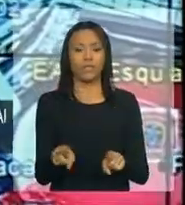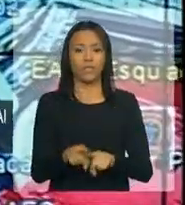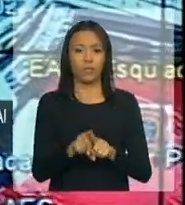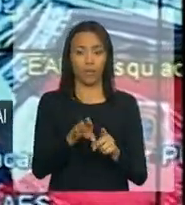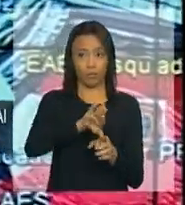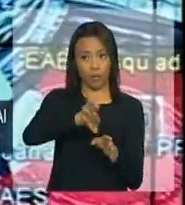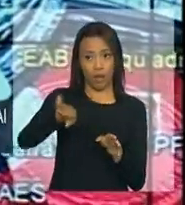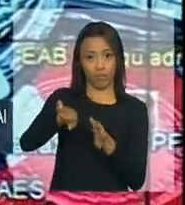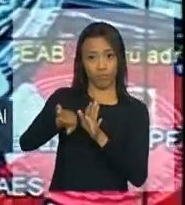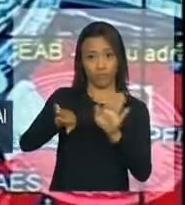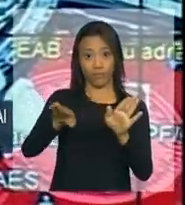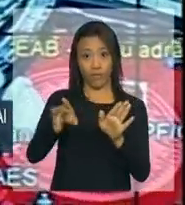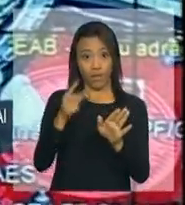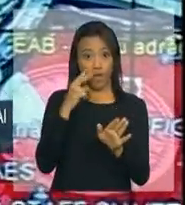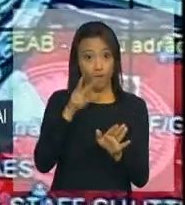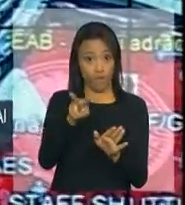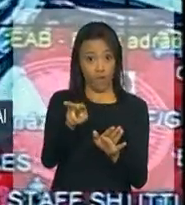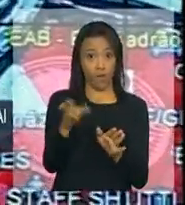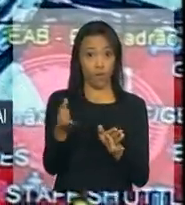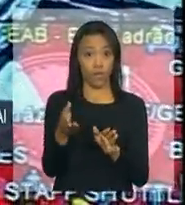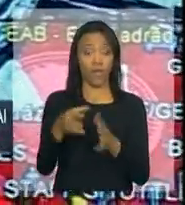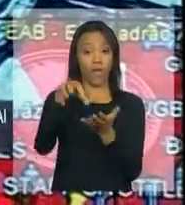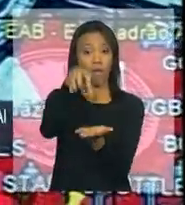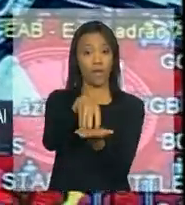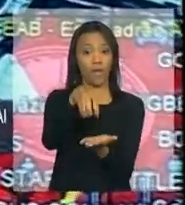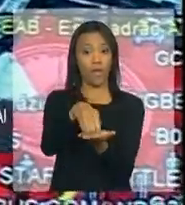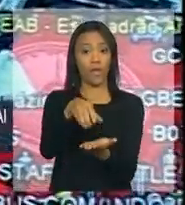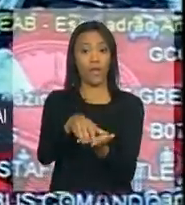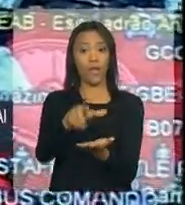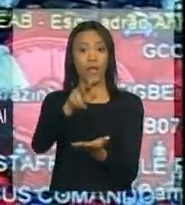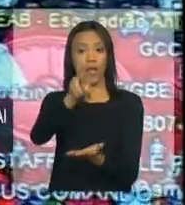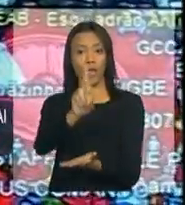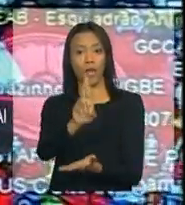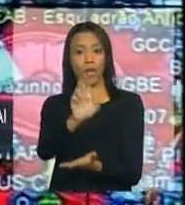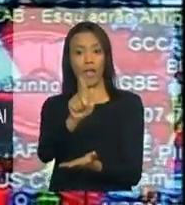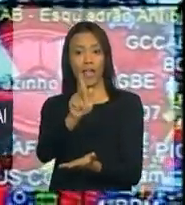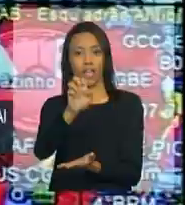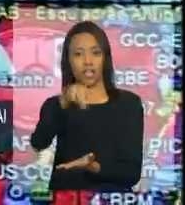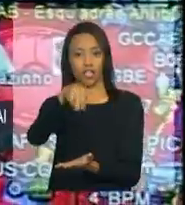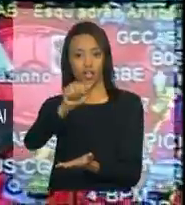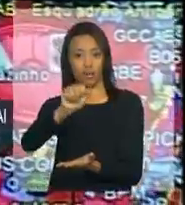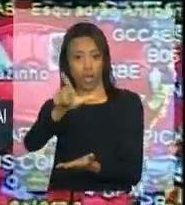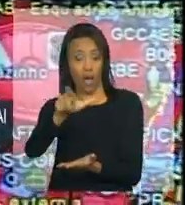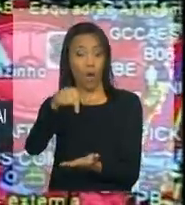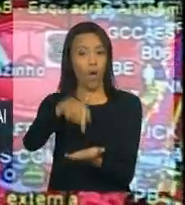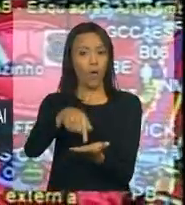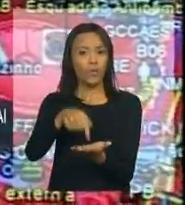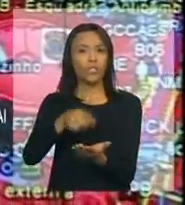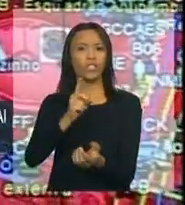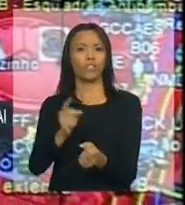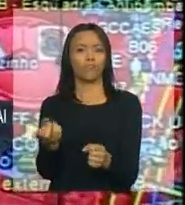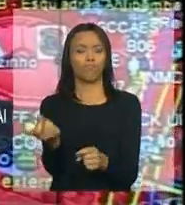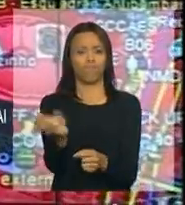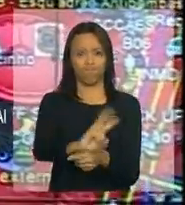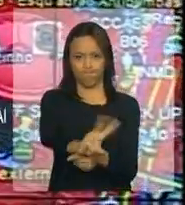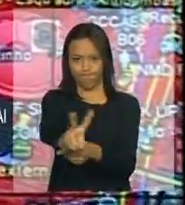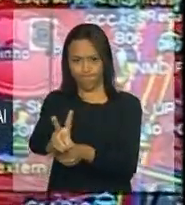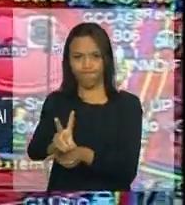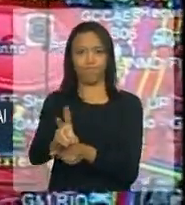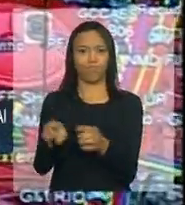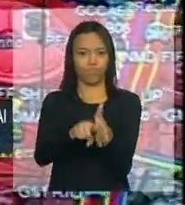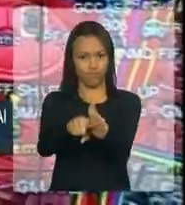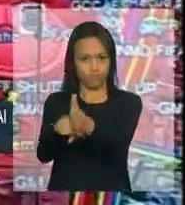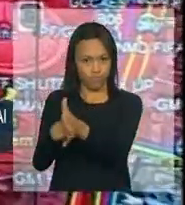de cá, vai funcionar o Centro Regional de Comando e Controle. É tecnologia de última